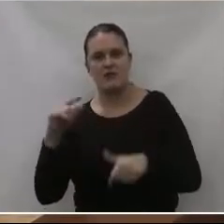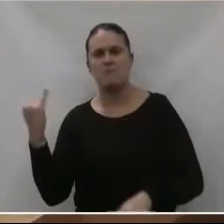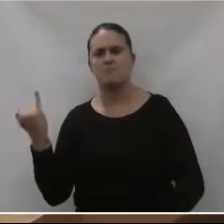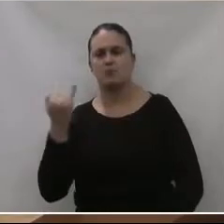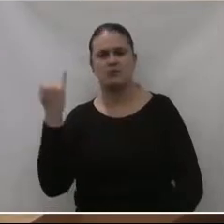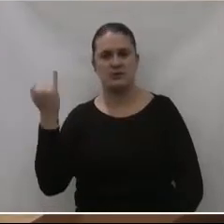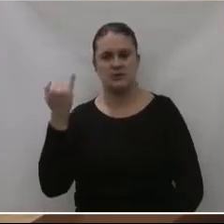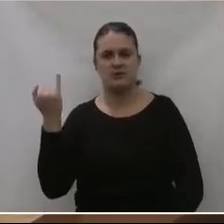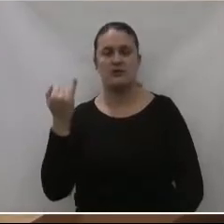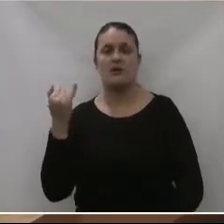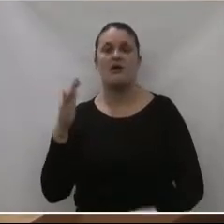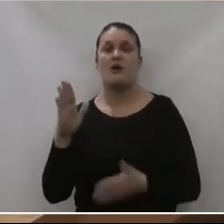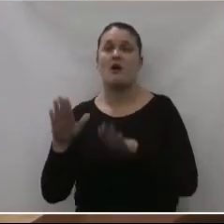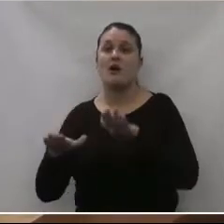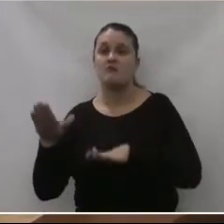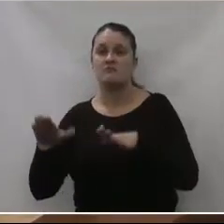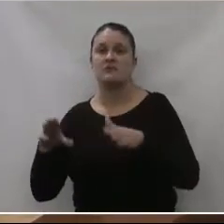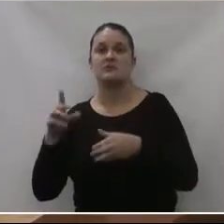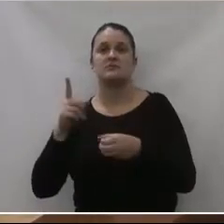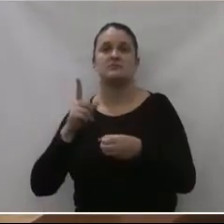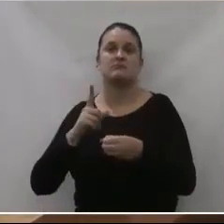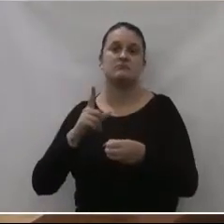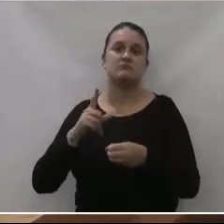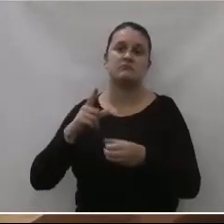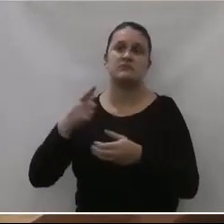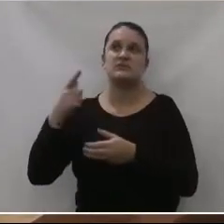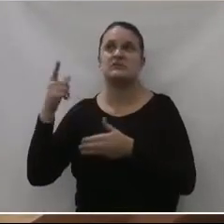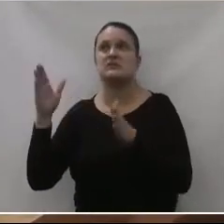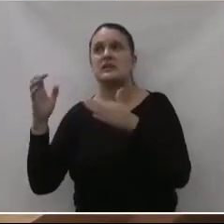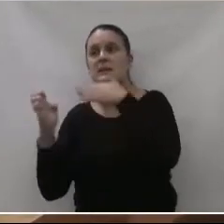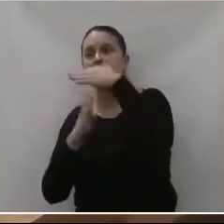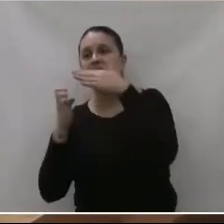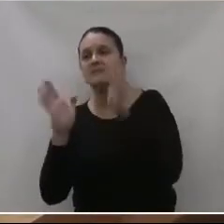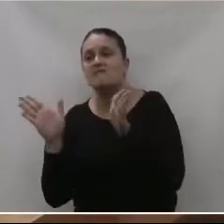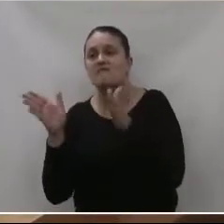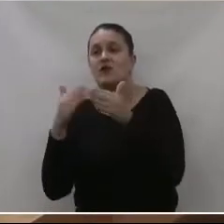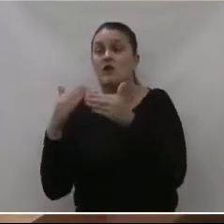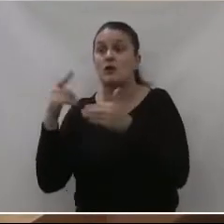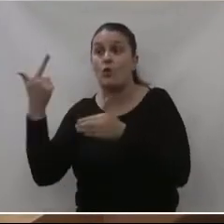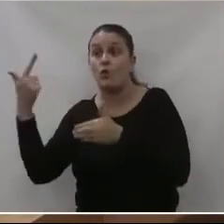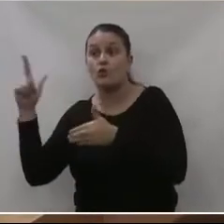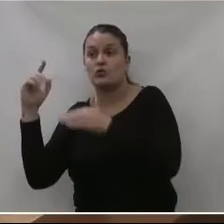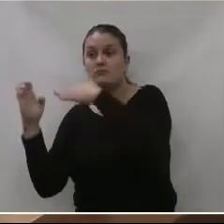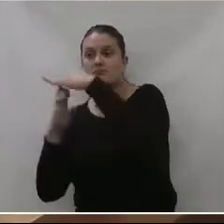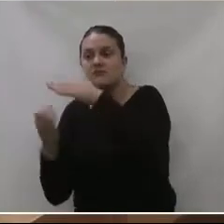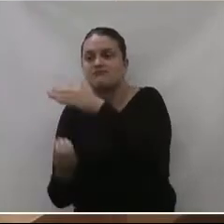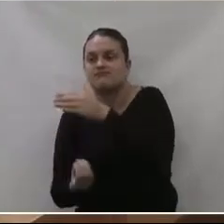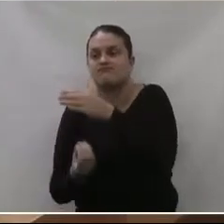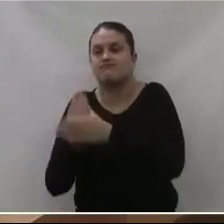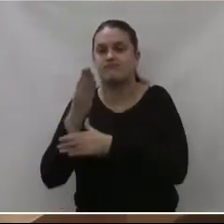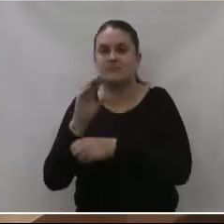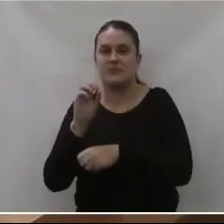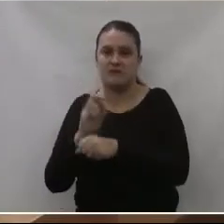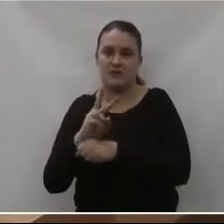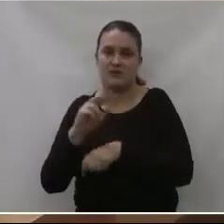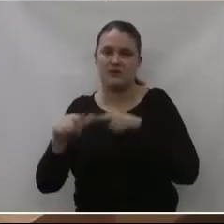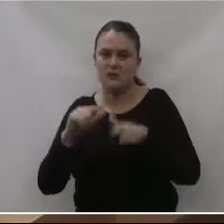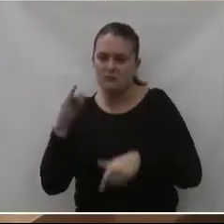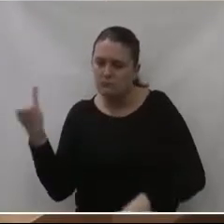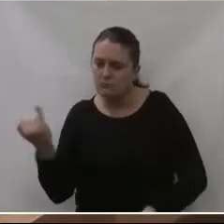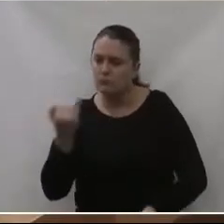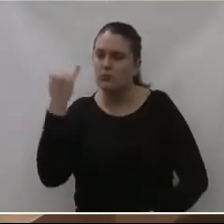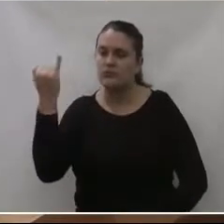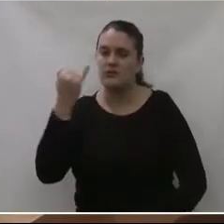importante, mesmo que algumas se vá, que algumas se vão, outras crescem, outras nascem e geram emprego. Isso é importante demais. Se